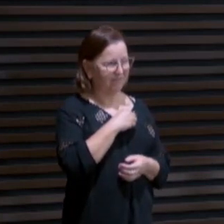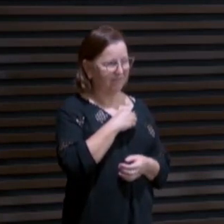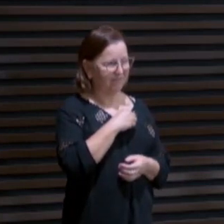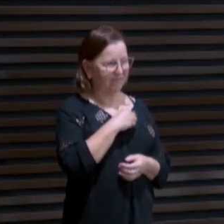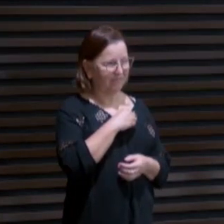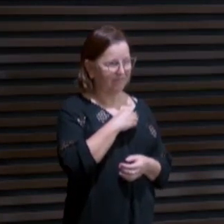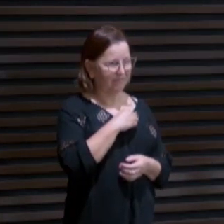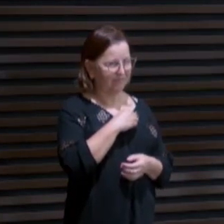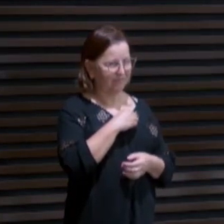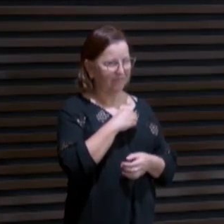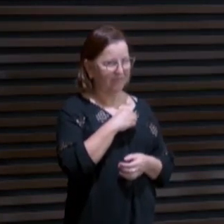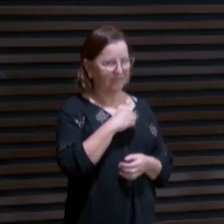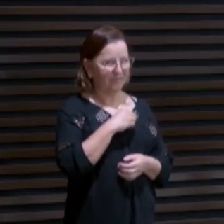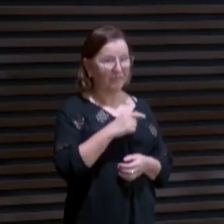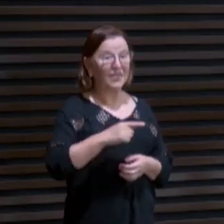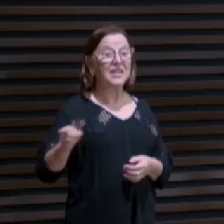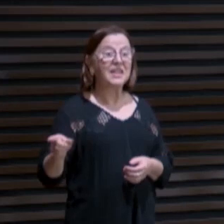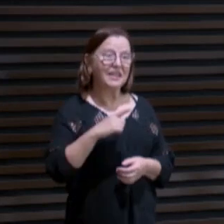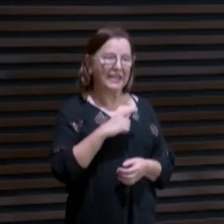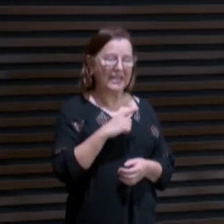eles têm. Eles quem?